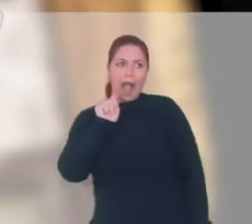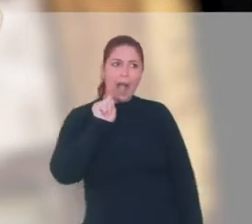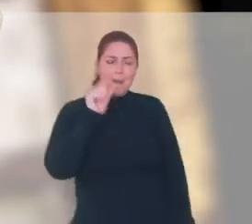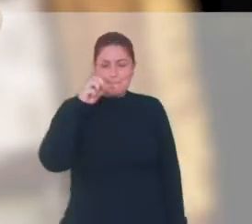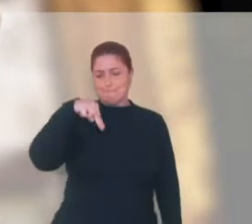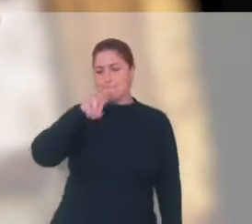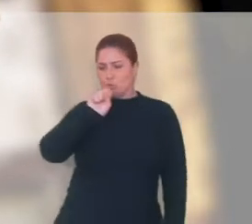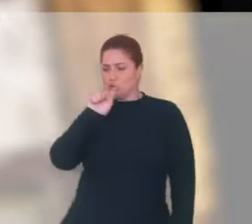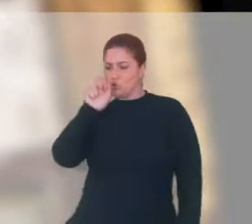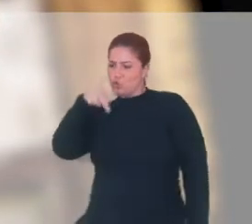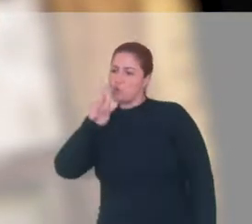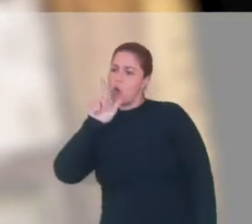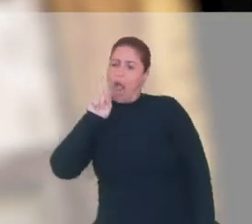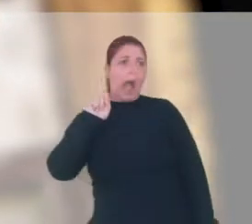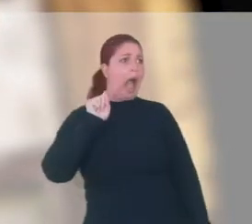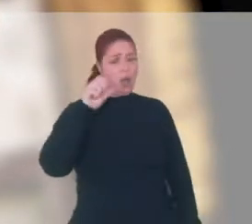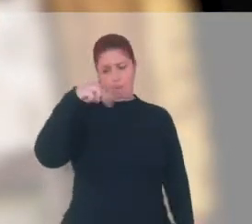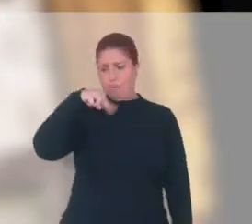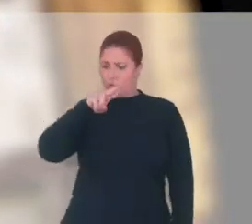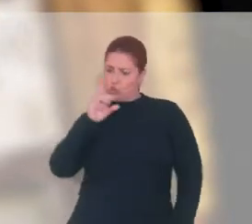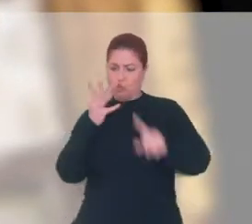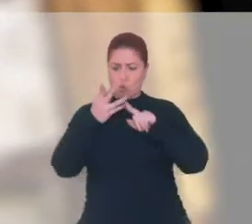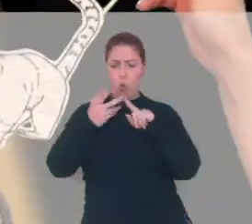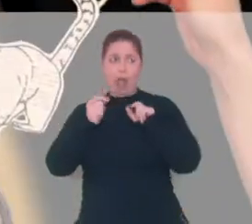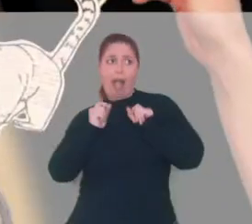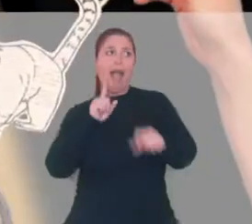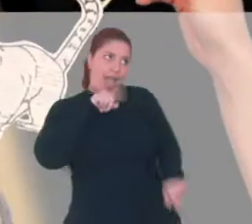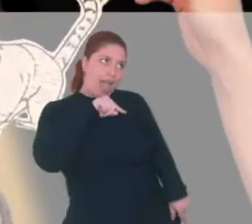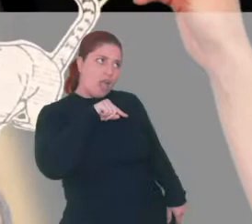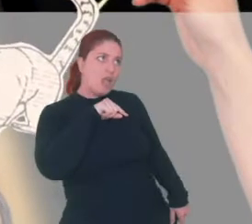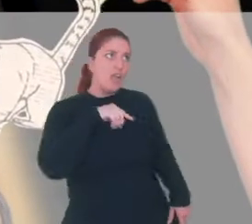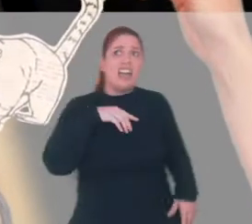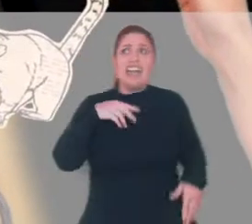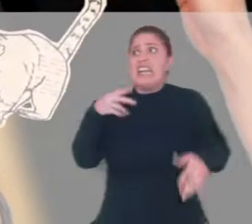mugamusungá, mussurungá.